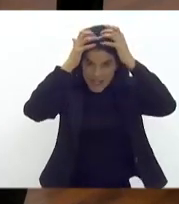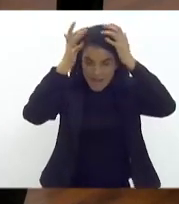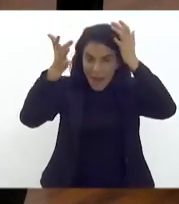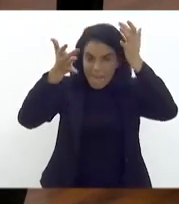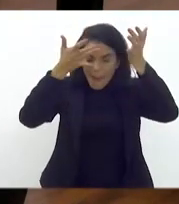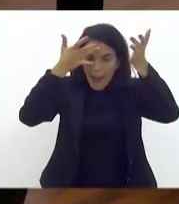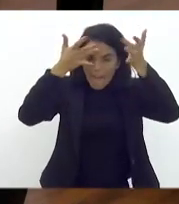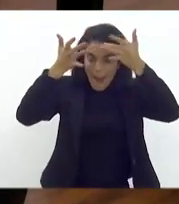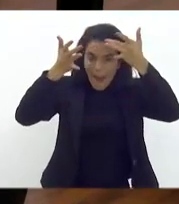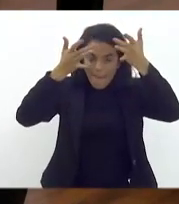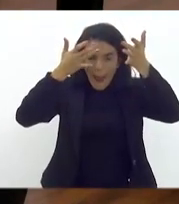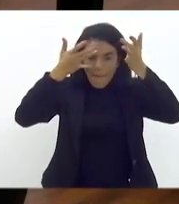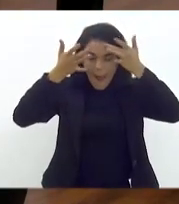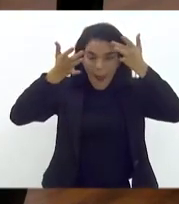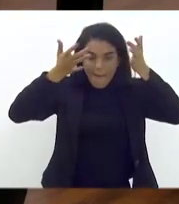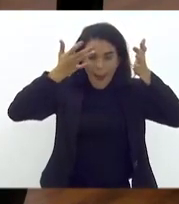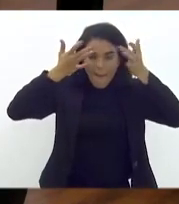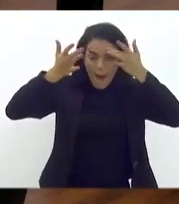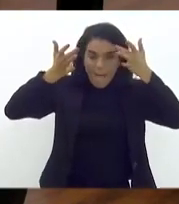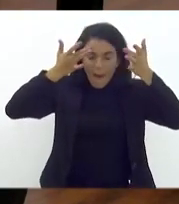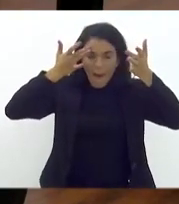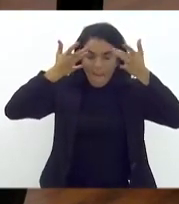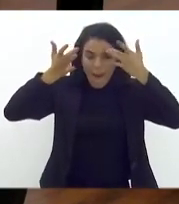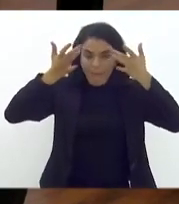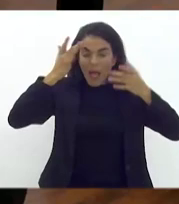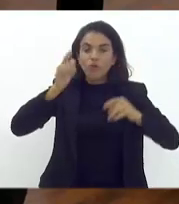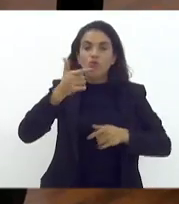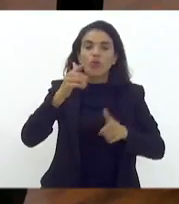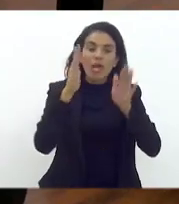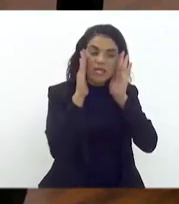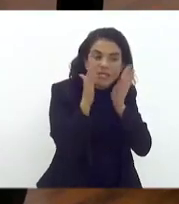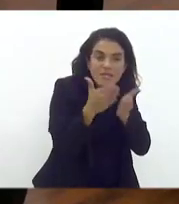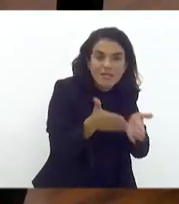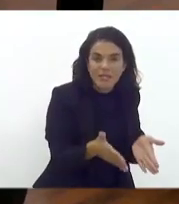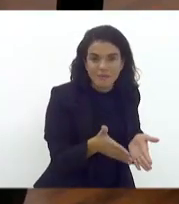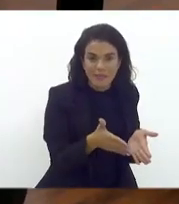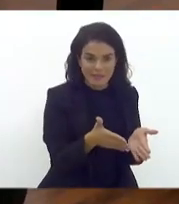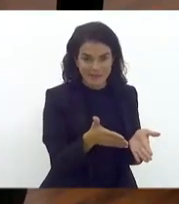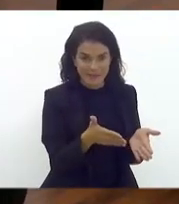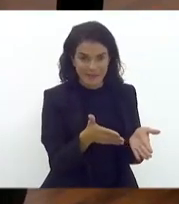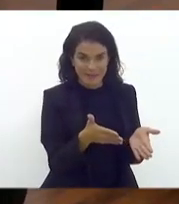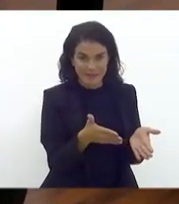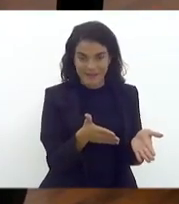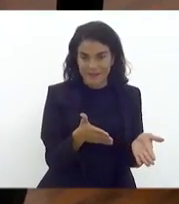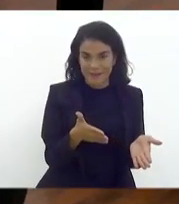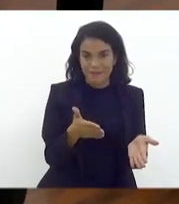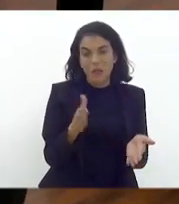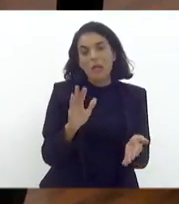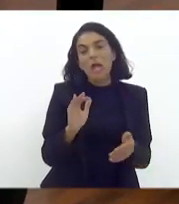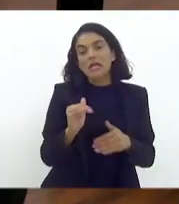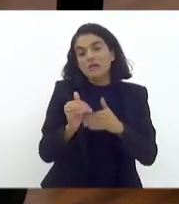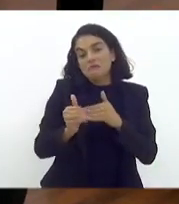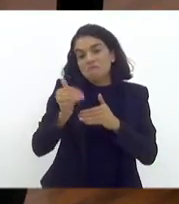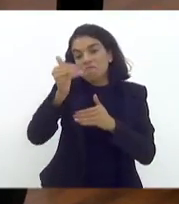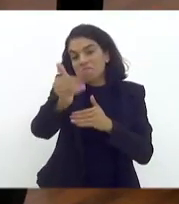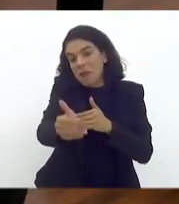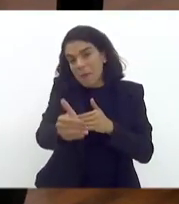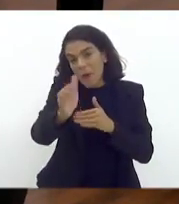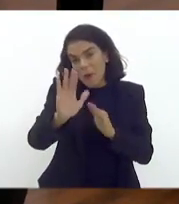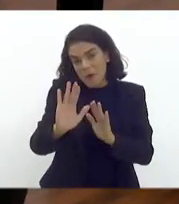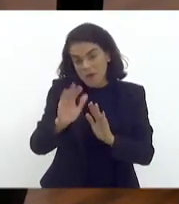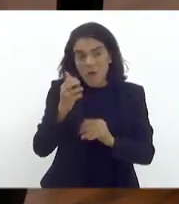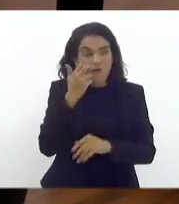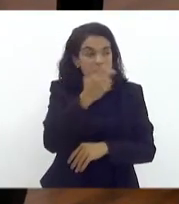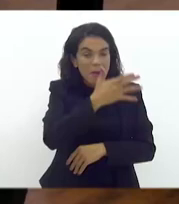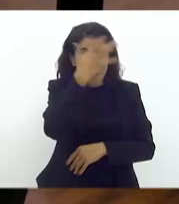específica para o reconhecimento essa vai ficar intacta não importa o que acontecer depois de eu ter